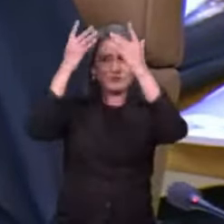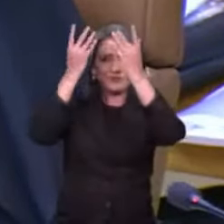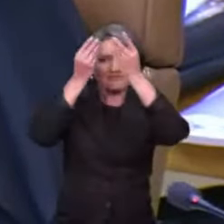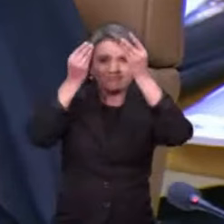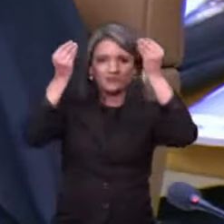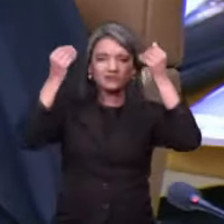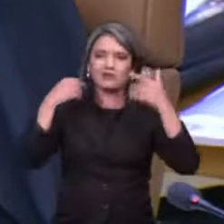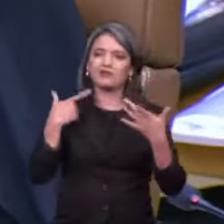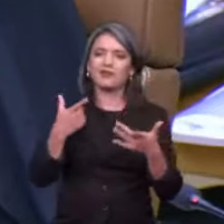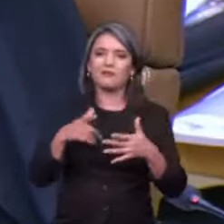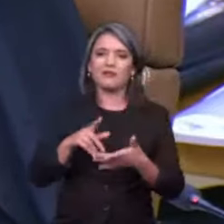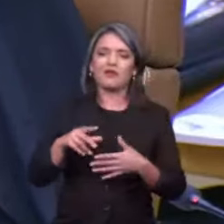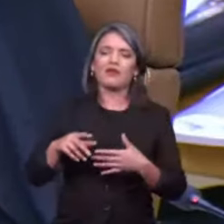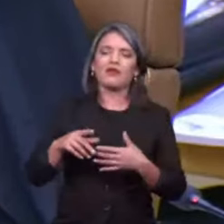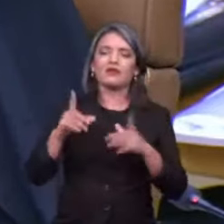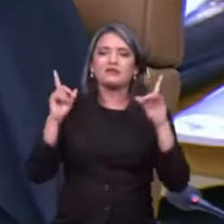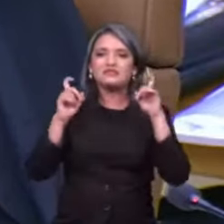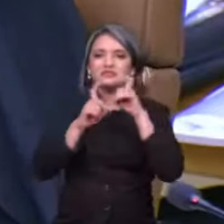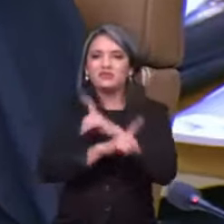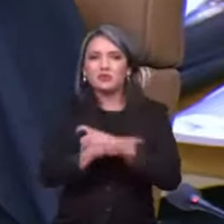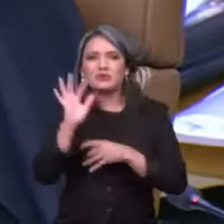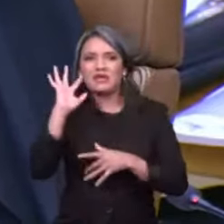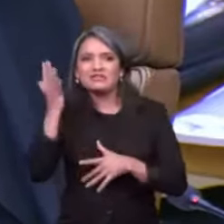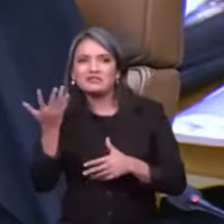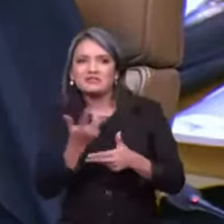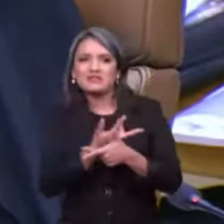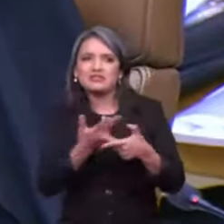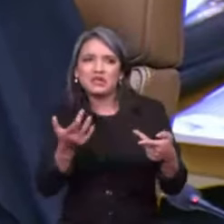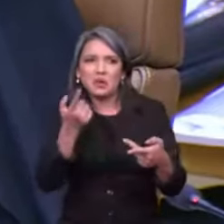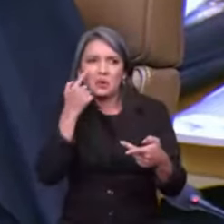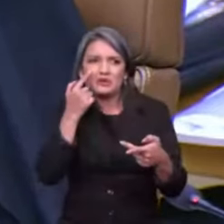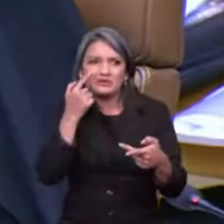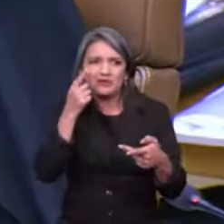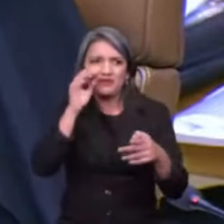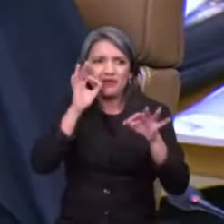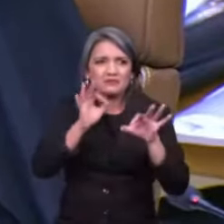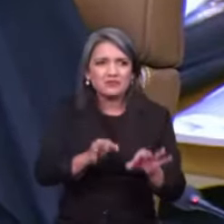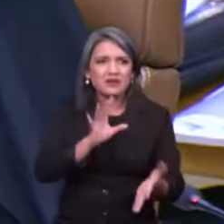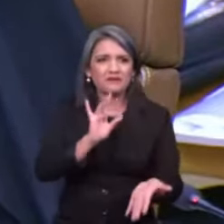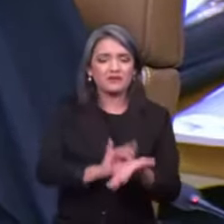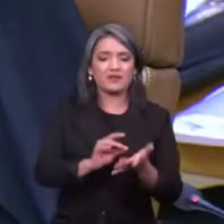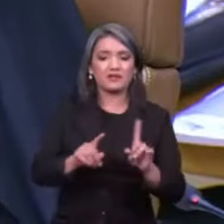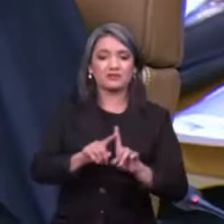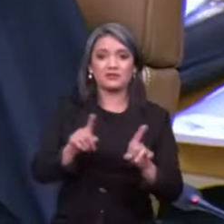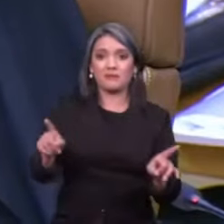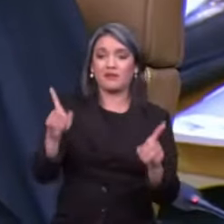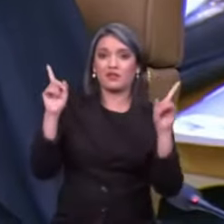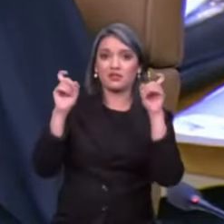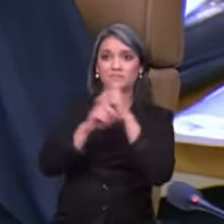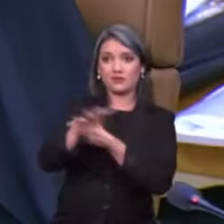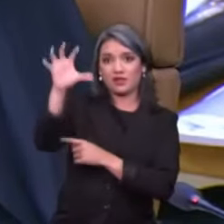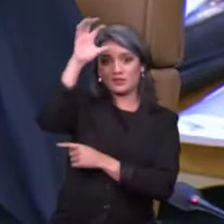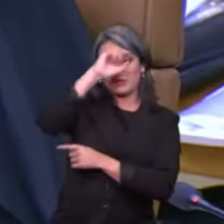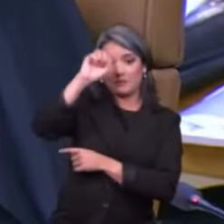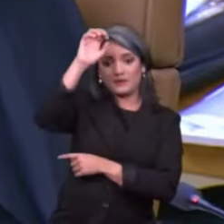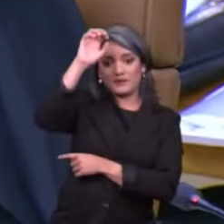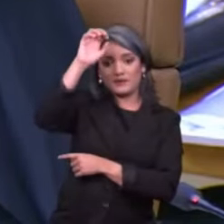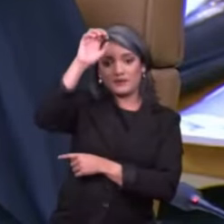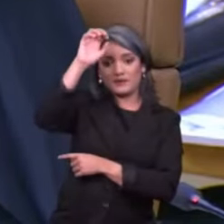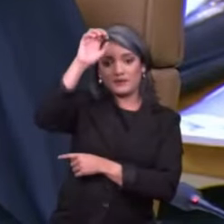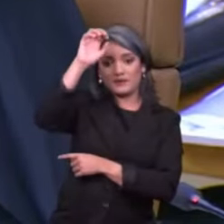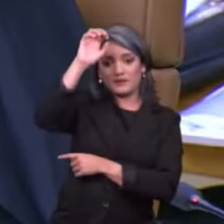percepção da realidade e a tomada de decisões. Além disso, leva a uma disfunção de desempenho associada à aprendizagem, que impede o reconhecimento das